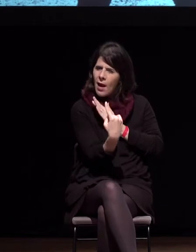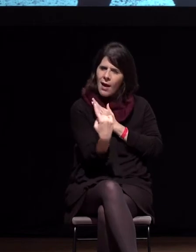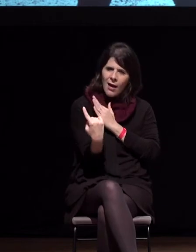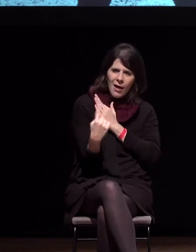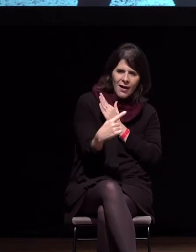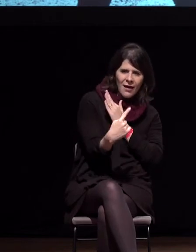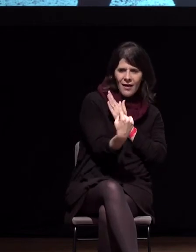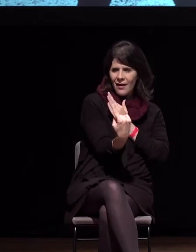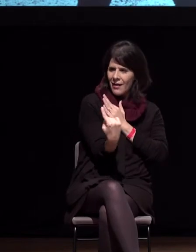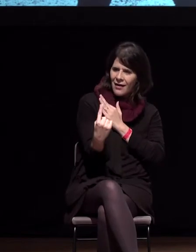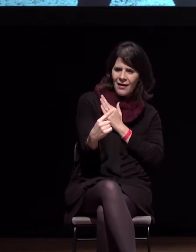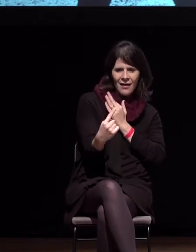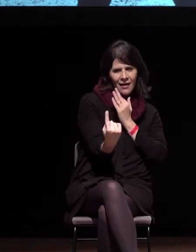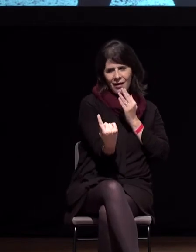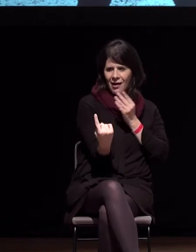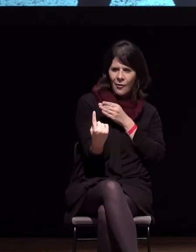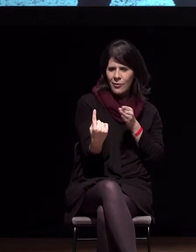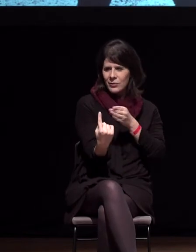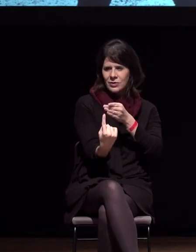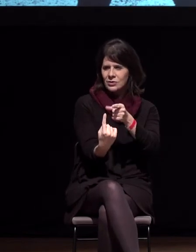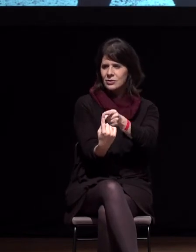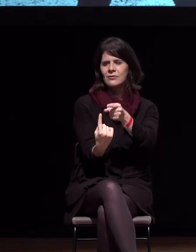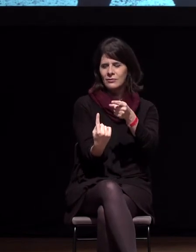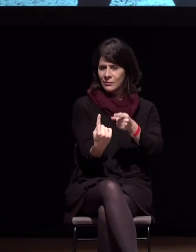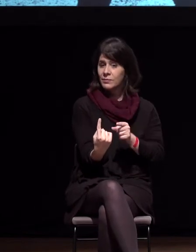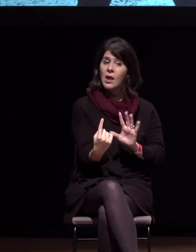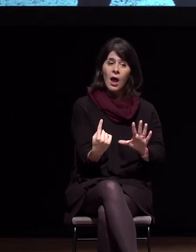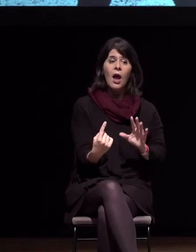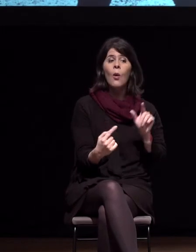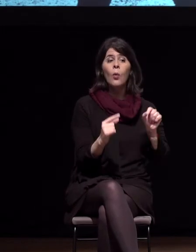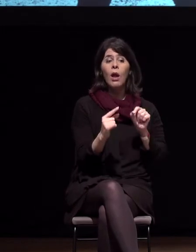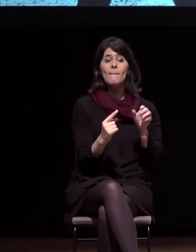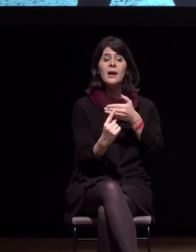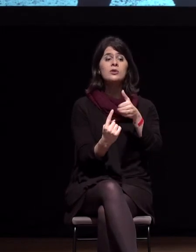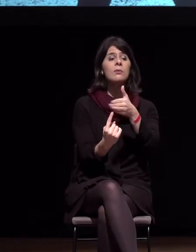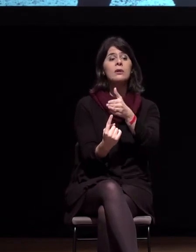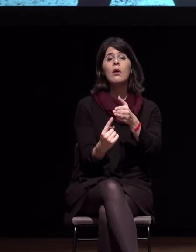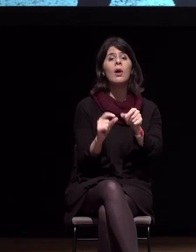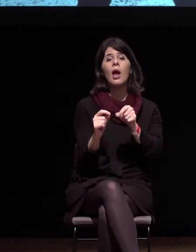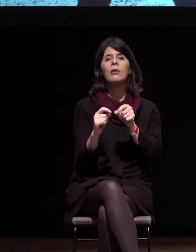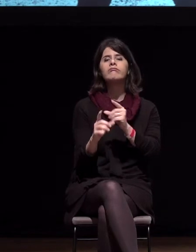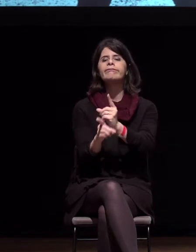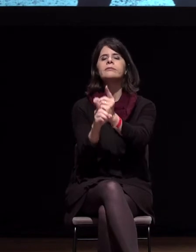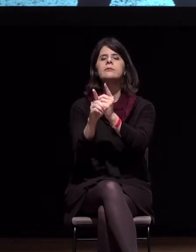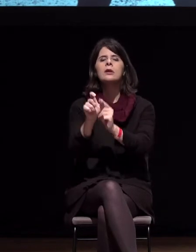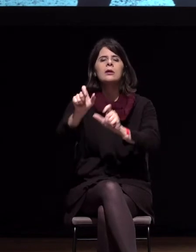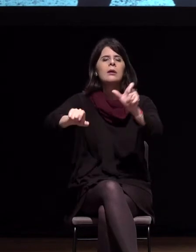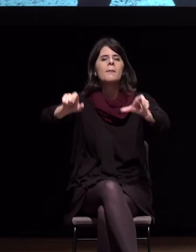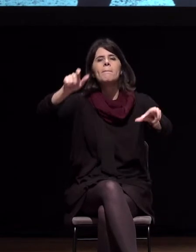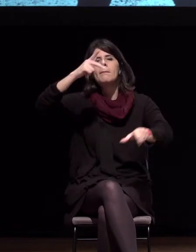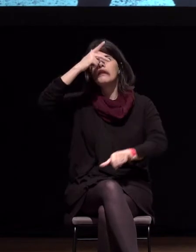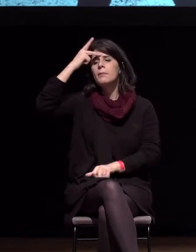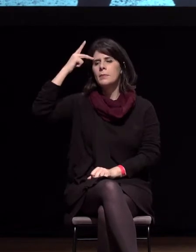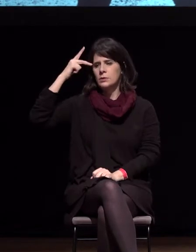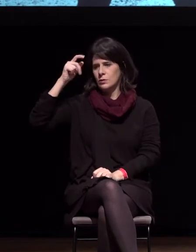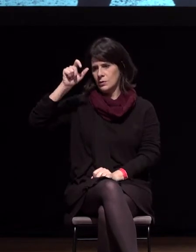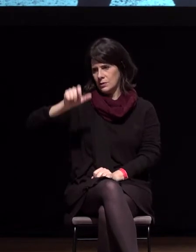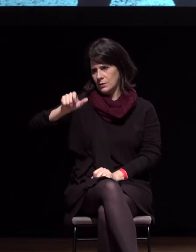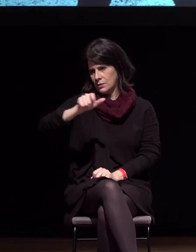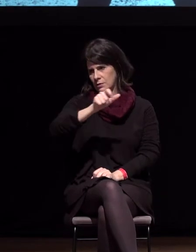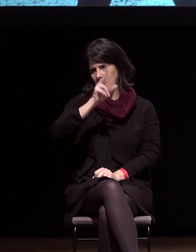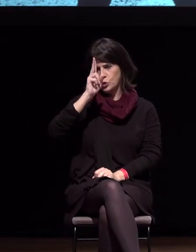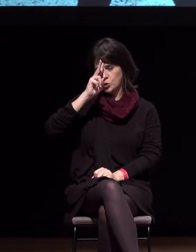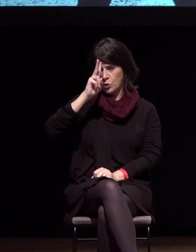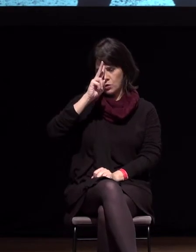para mim, é as histórias das pessoas. Eu gosto muitíssimo. Eu sou aquela pessoa que escuta todas as